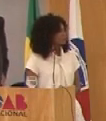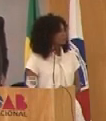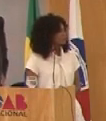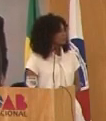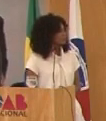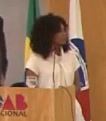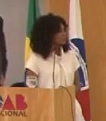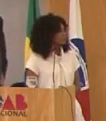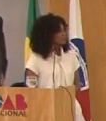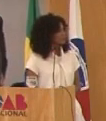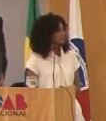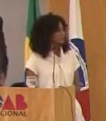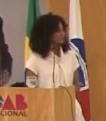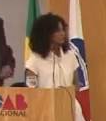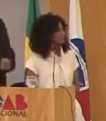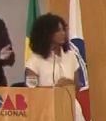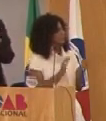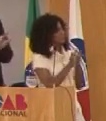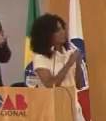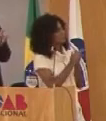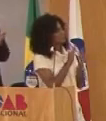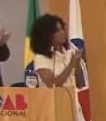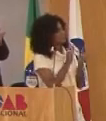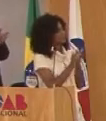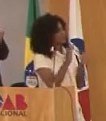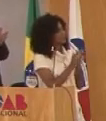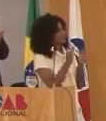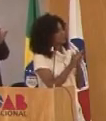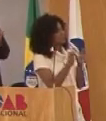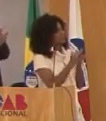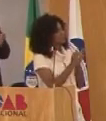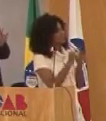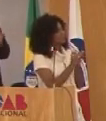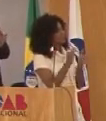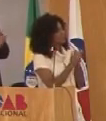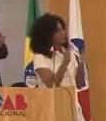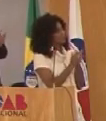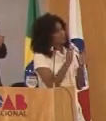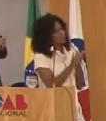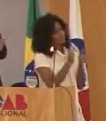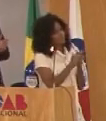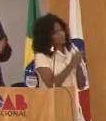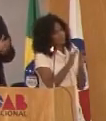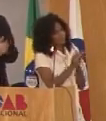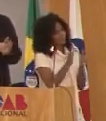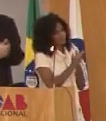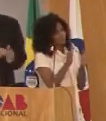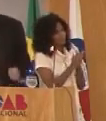um pouco de paz. Obrigado.